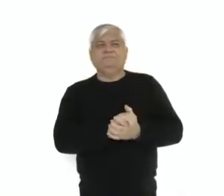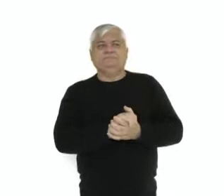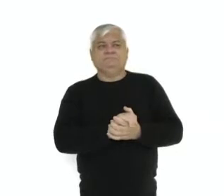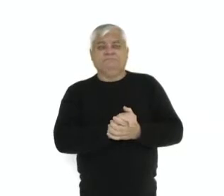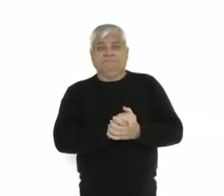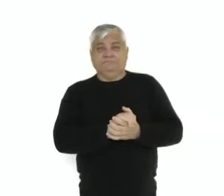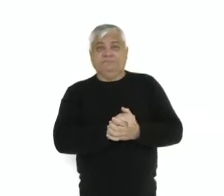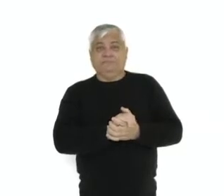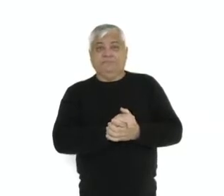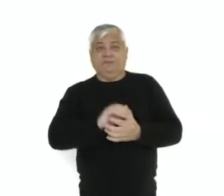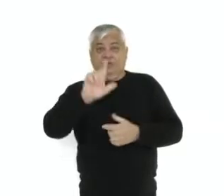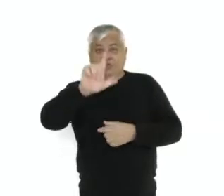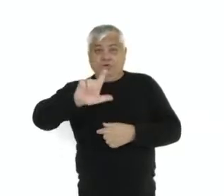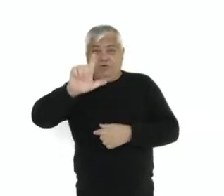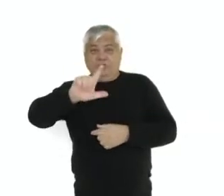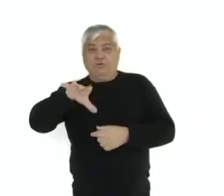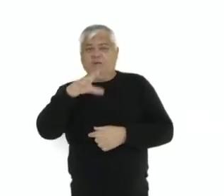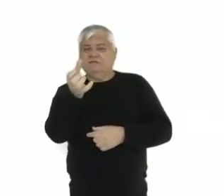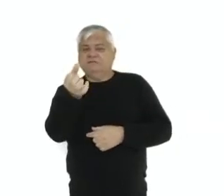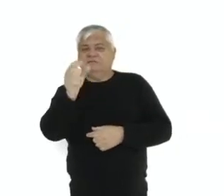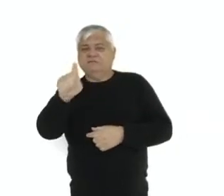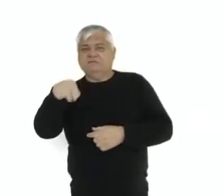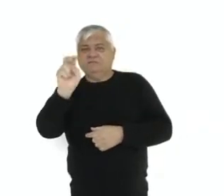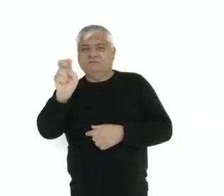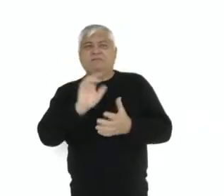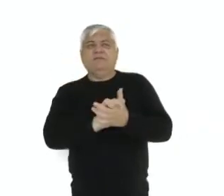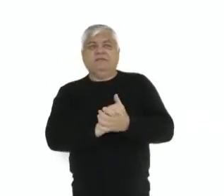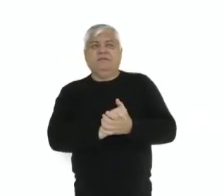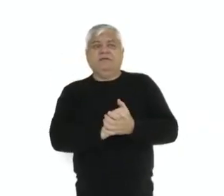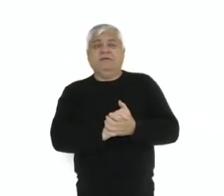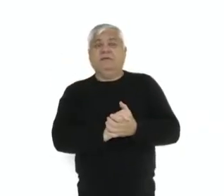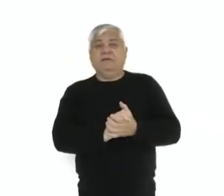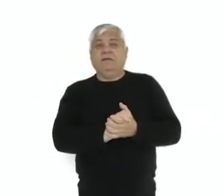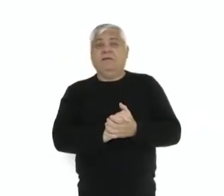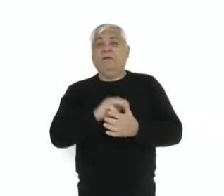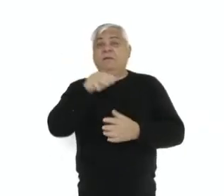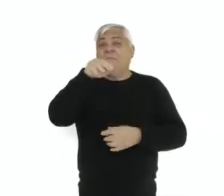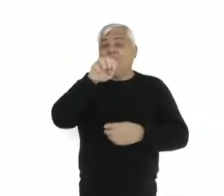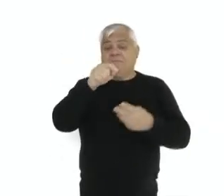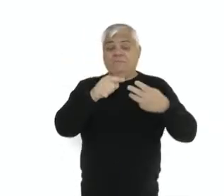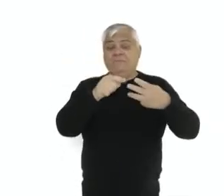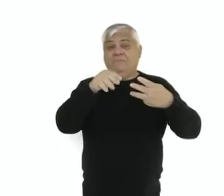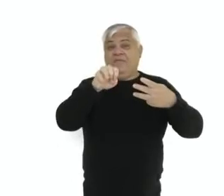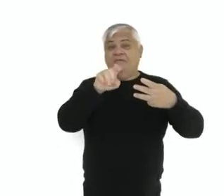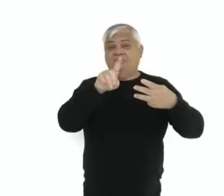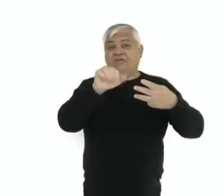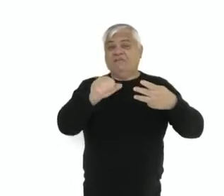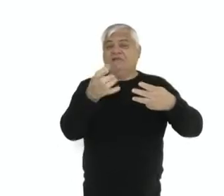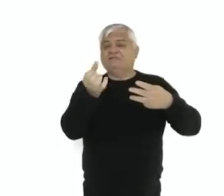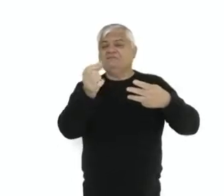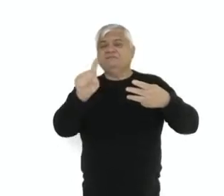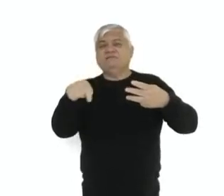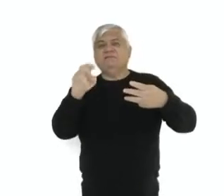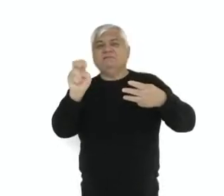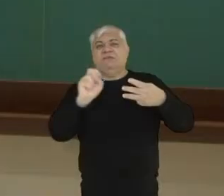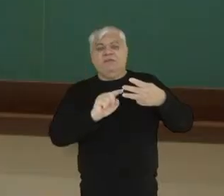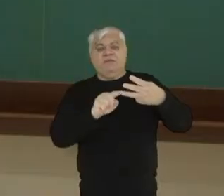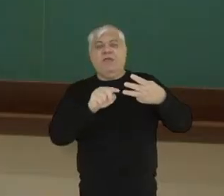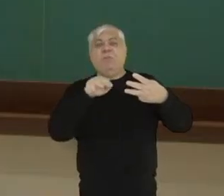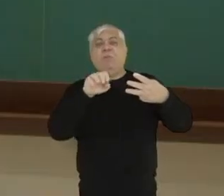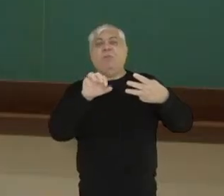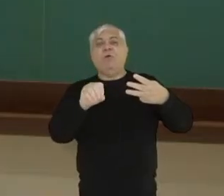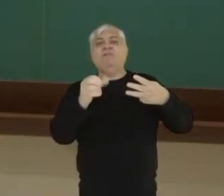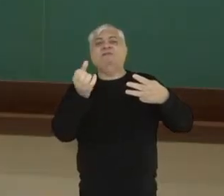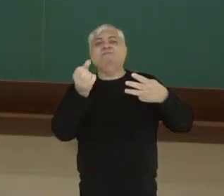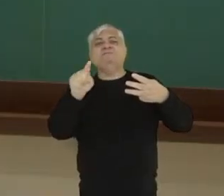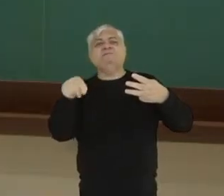A média de Lucas foi 6,5, a mediana foi 6,5 e a moda foi